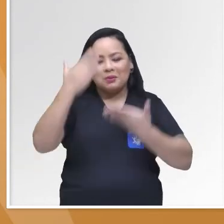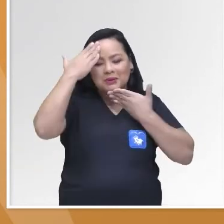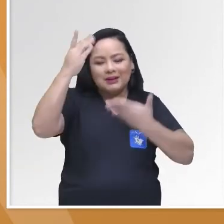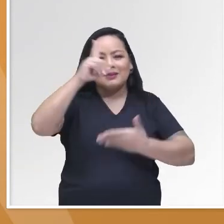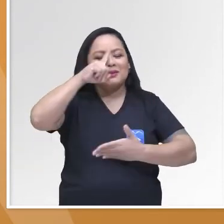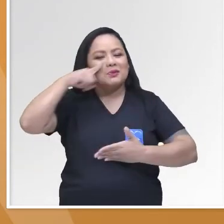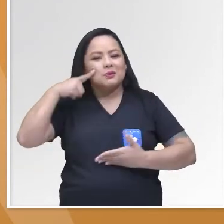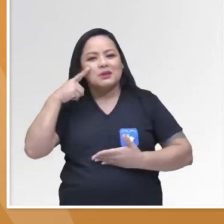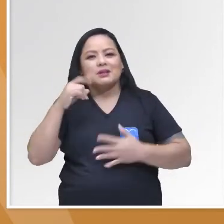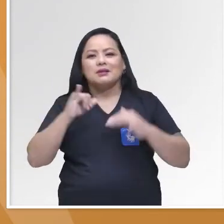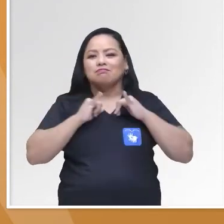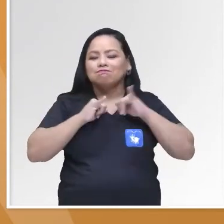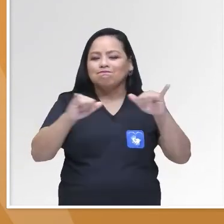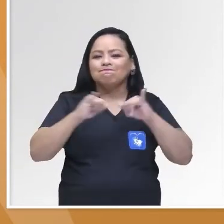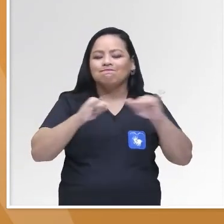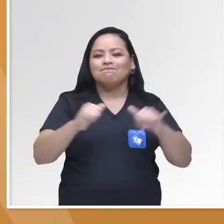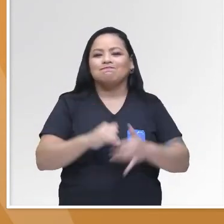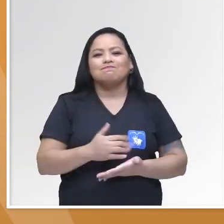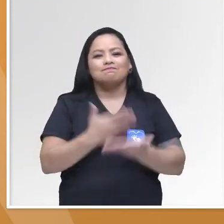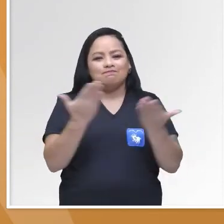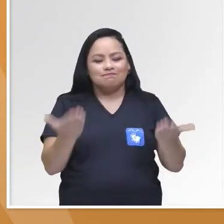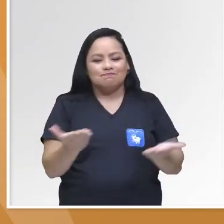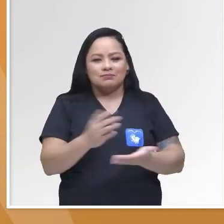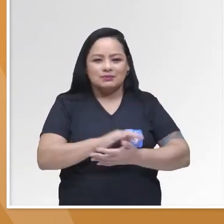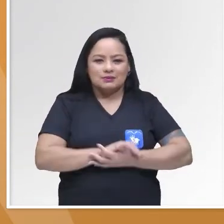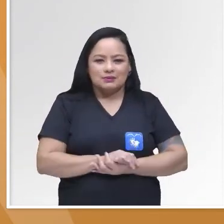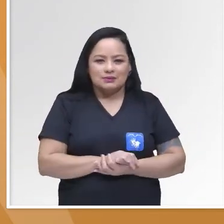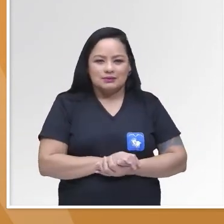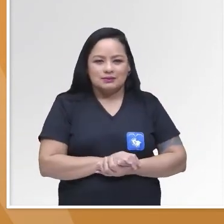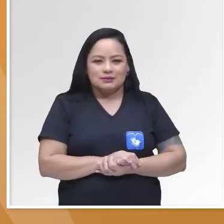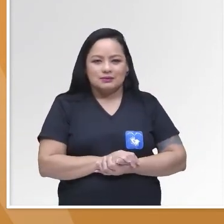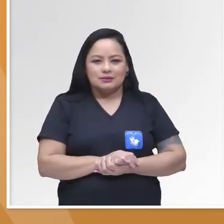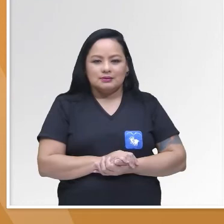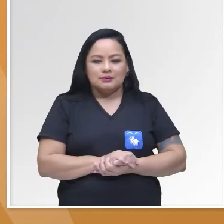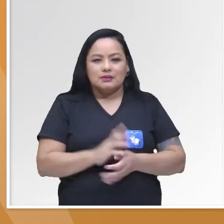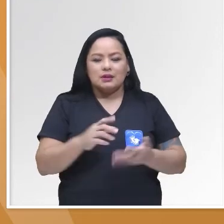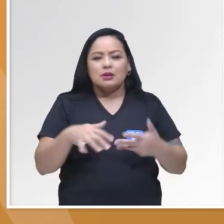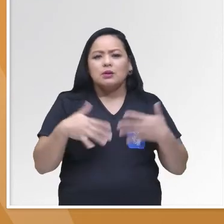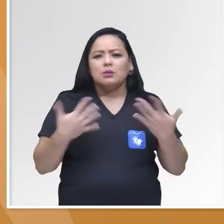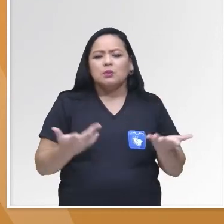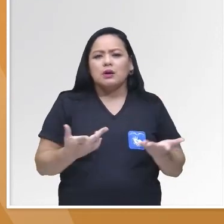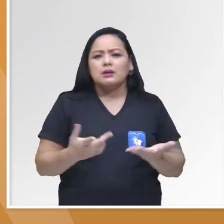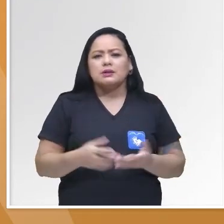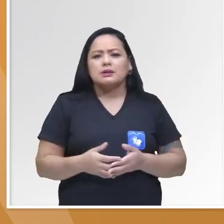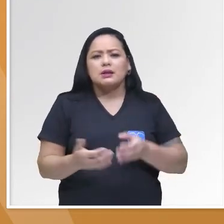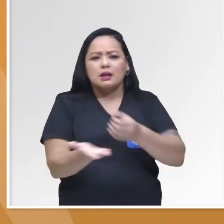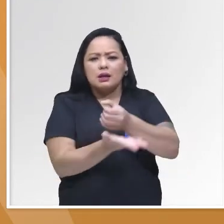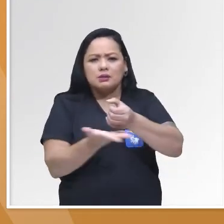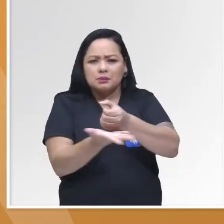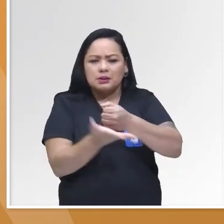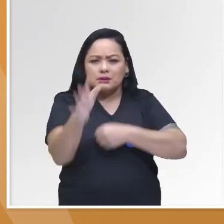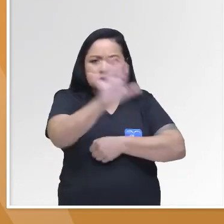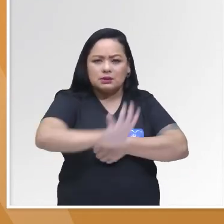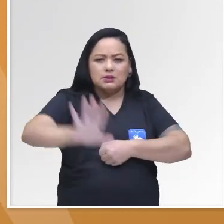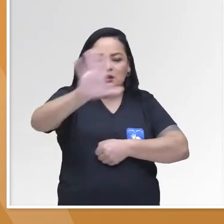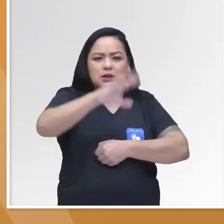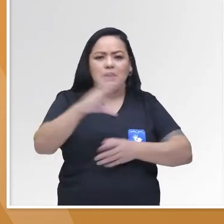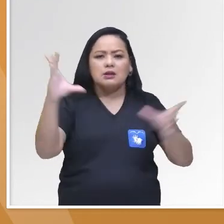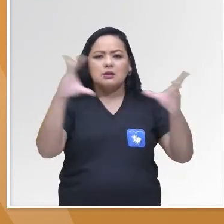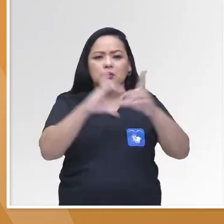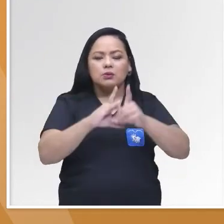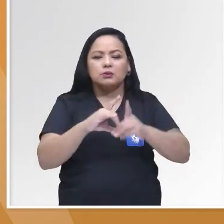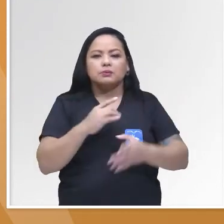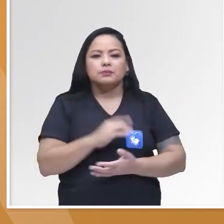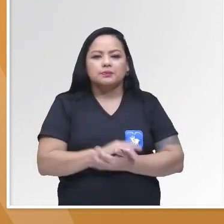por deixar isso muito claro para todos nós. E quais são os princípios gerais da nossa